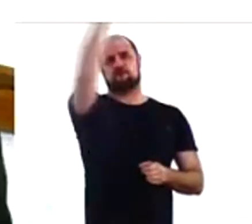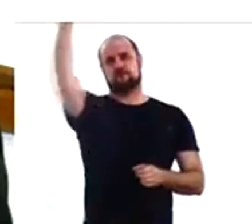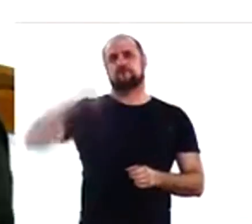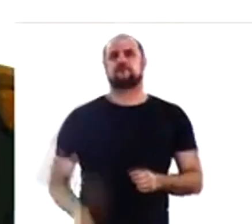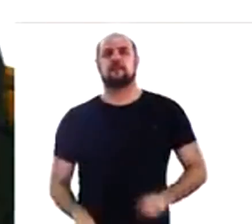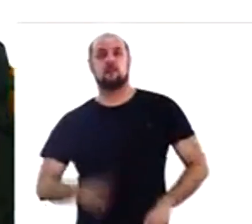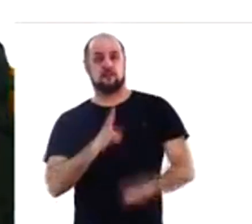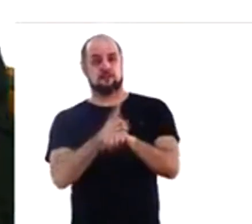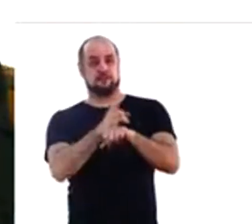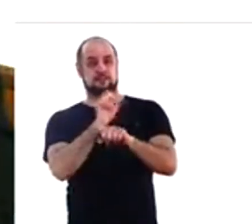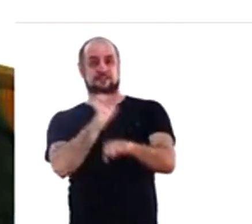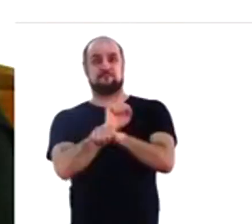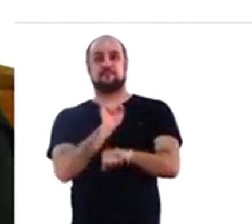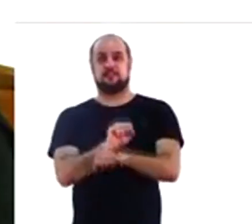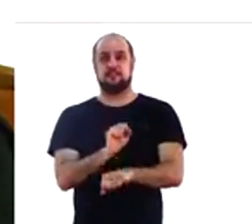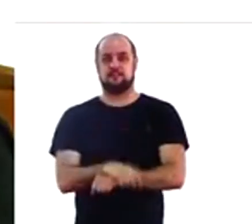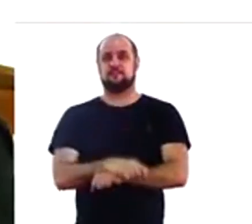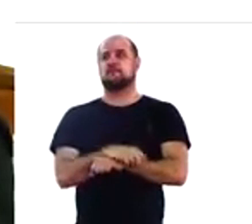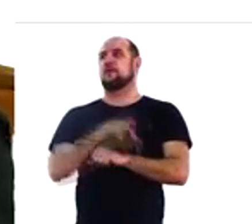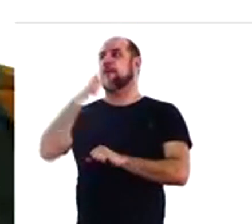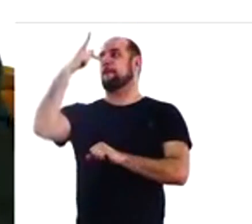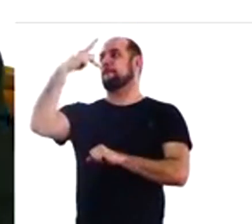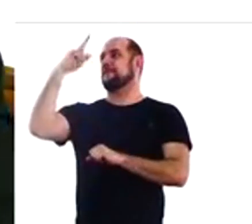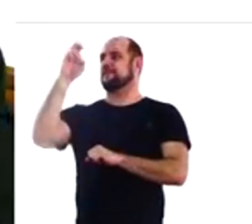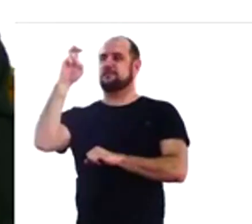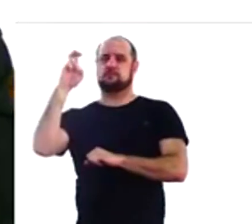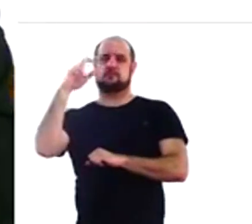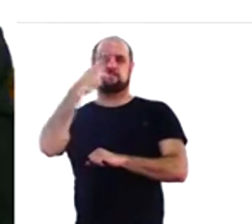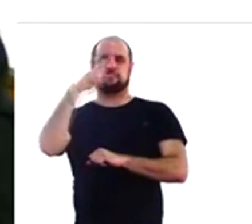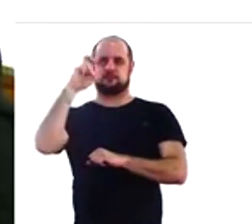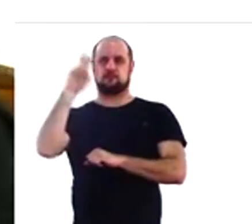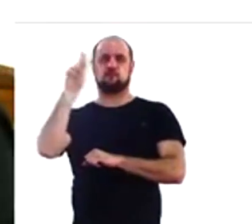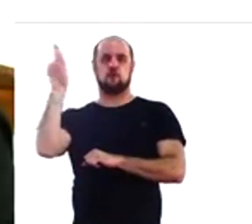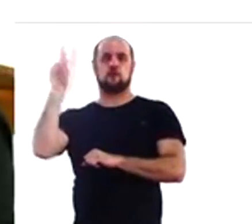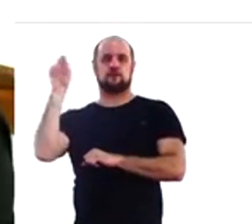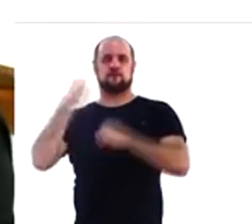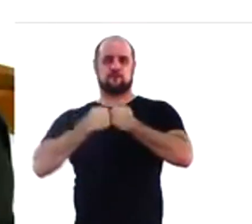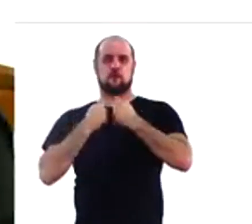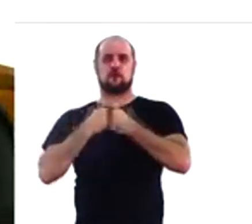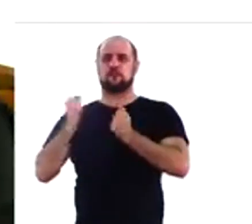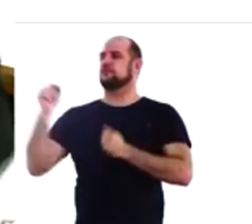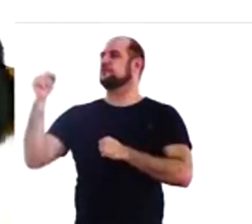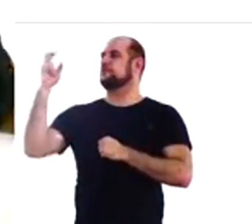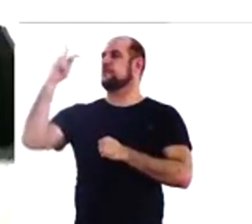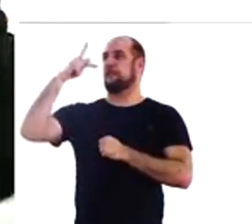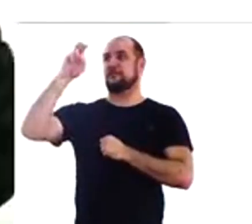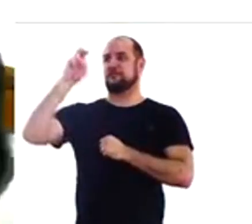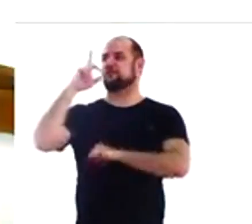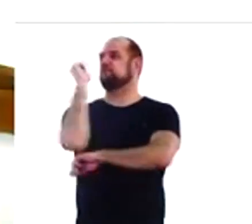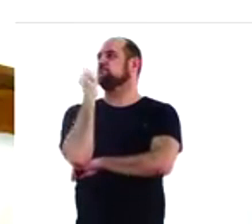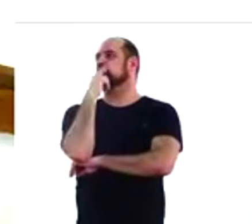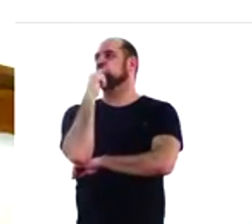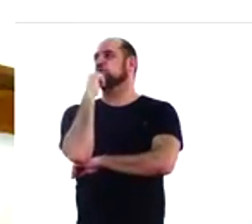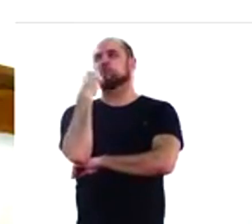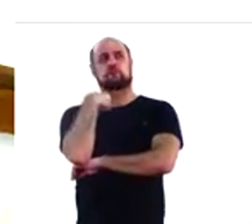ônibus sempre esperando o T5. T5 era o ônibus que vinha sempre naquele horário. Em um determinado dia eu